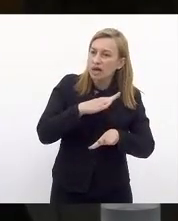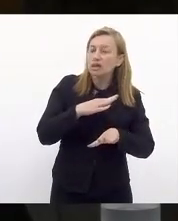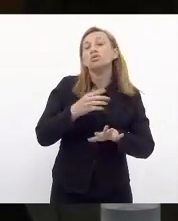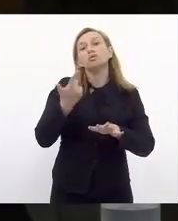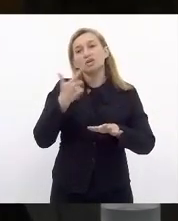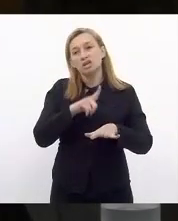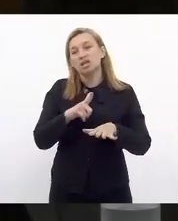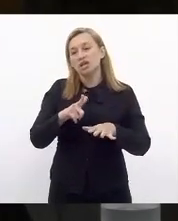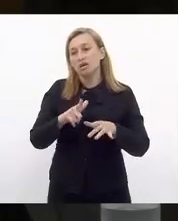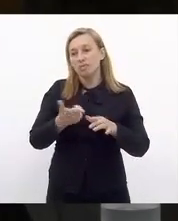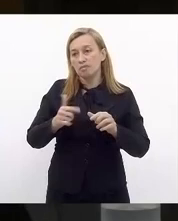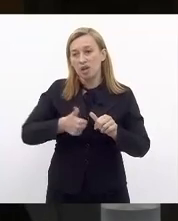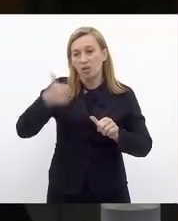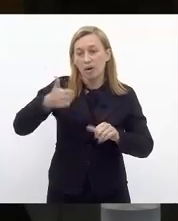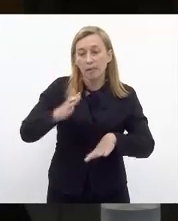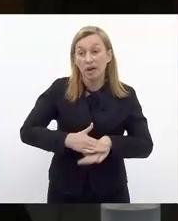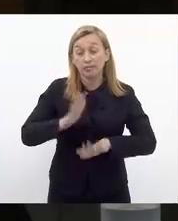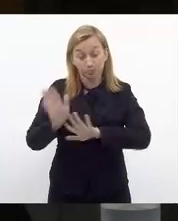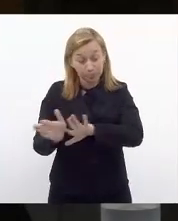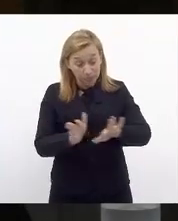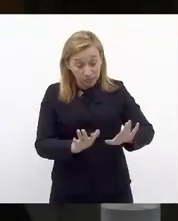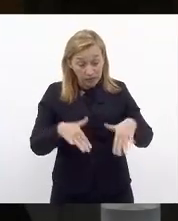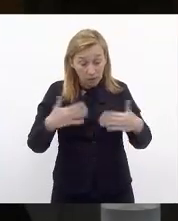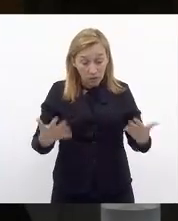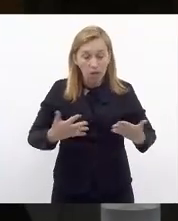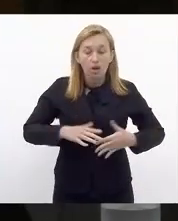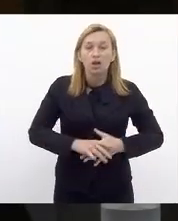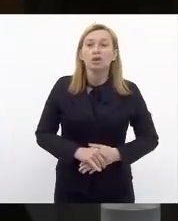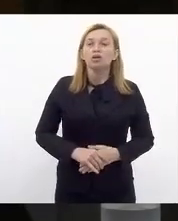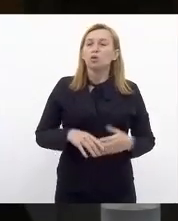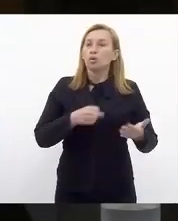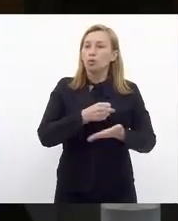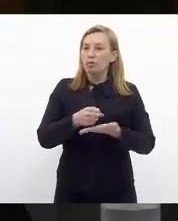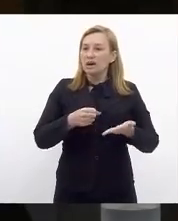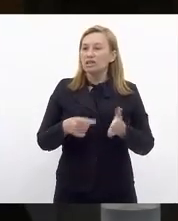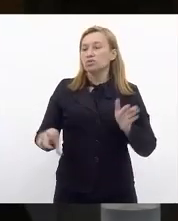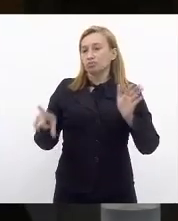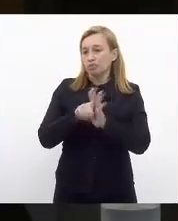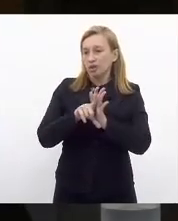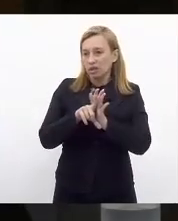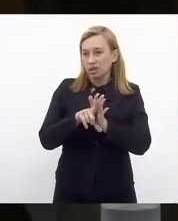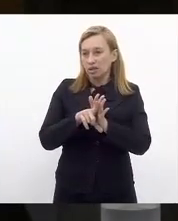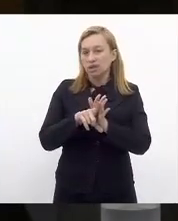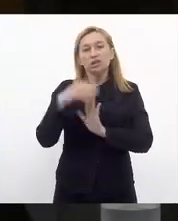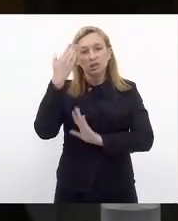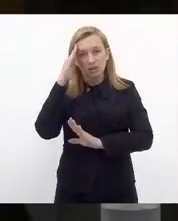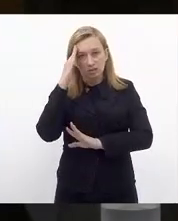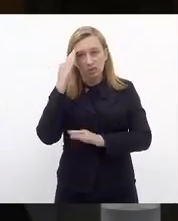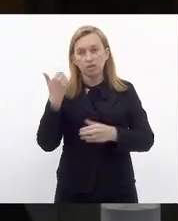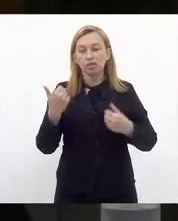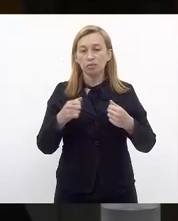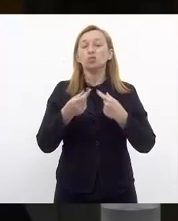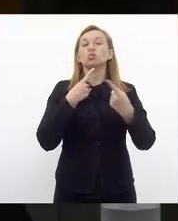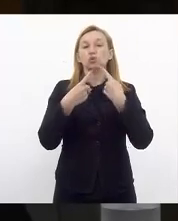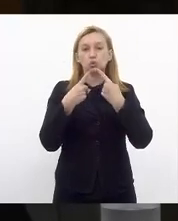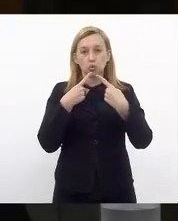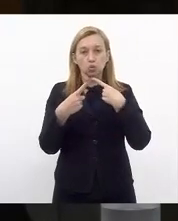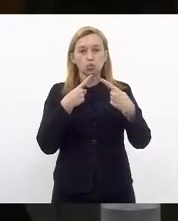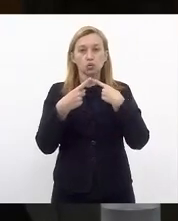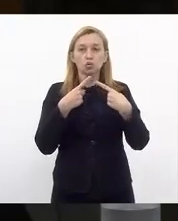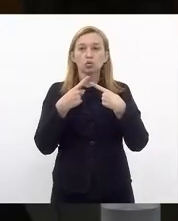conseguiu mas enfim então Com base no que tá na lei tem essa compreensão de que a gente tem que debater